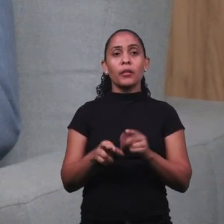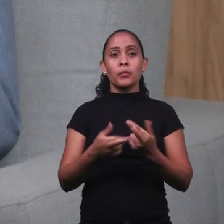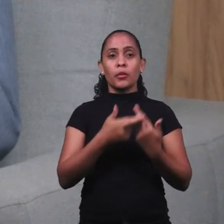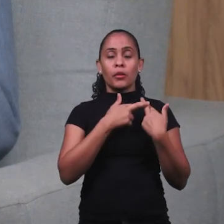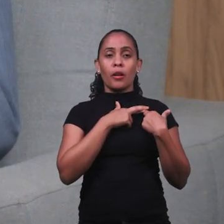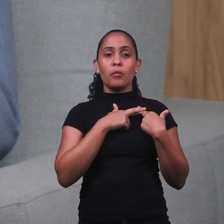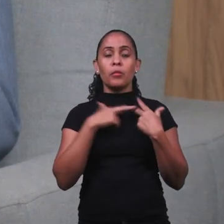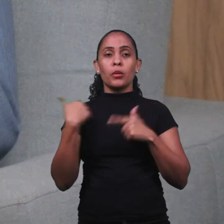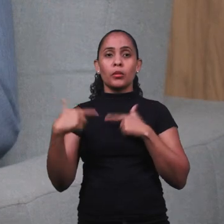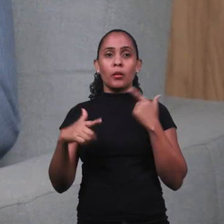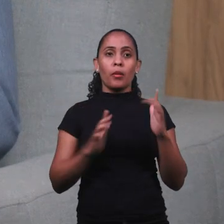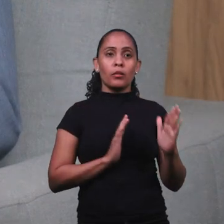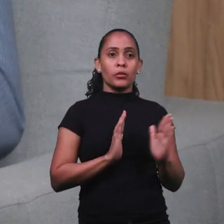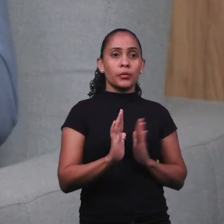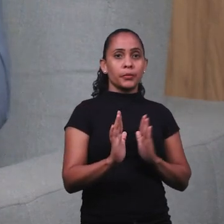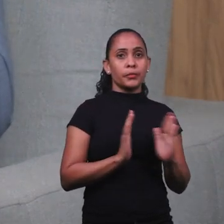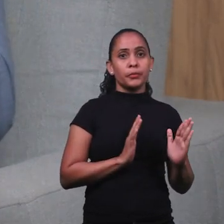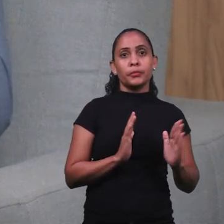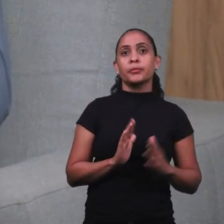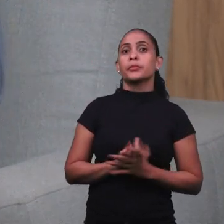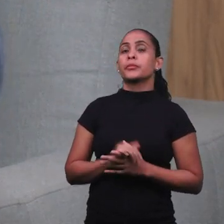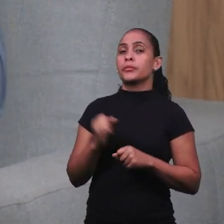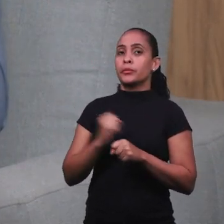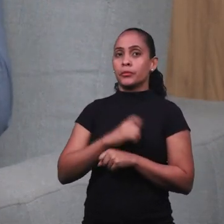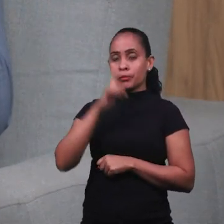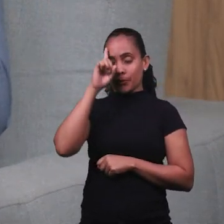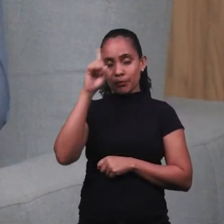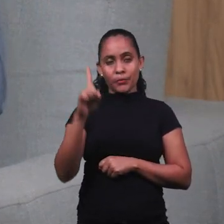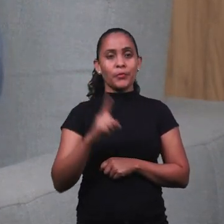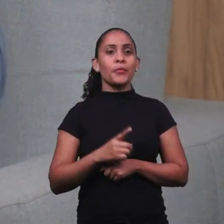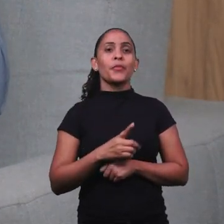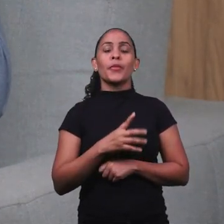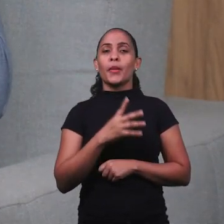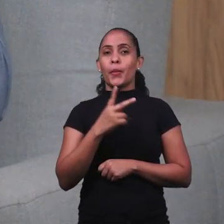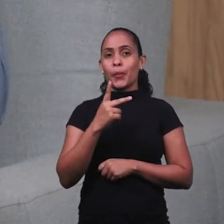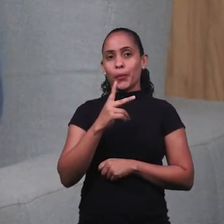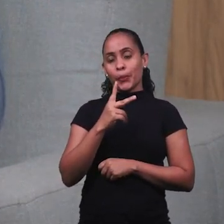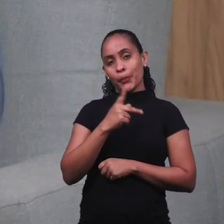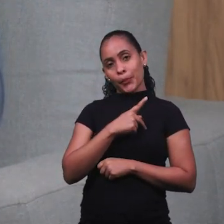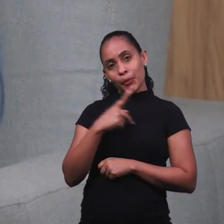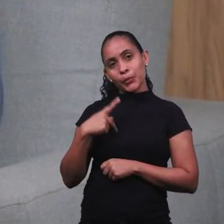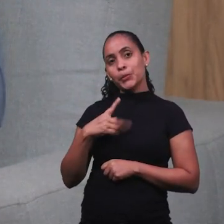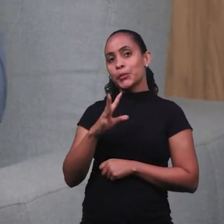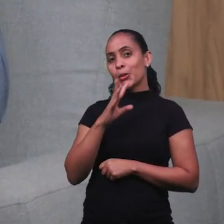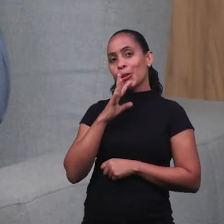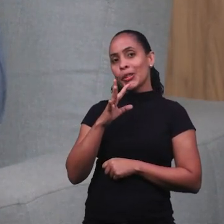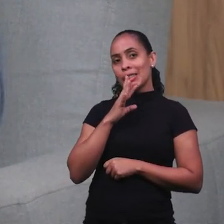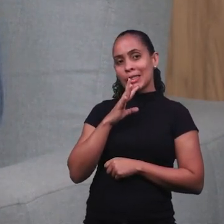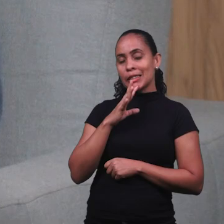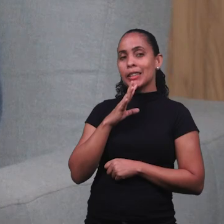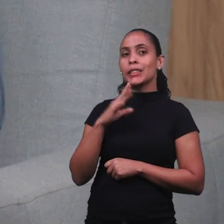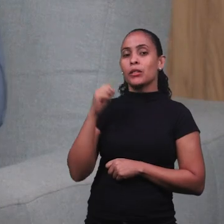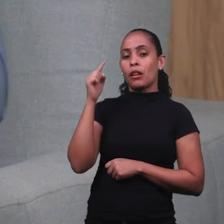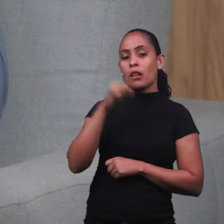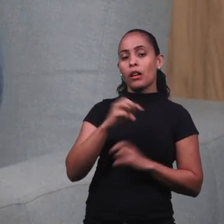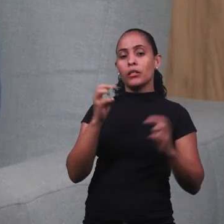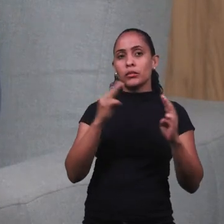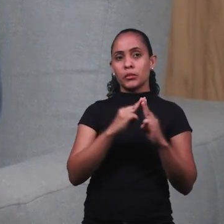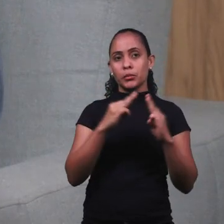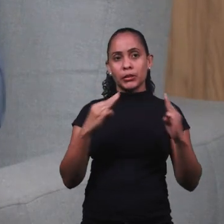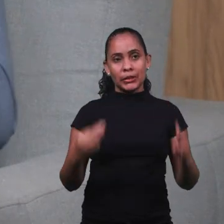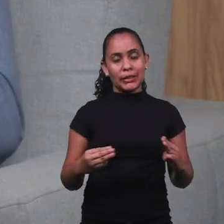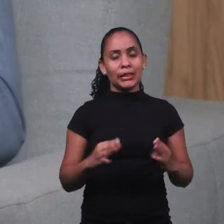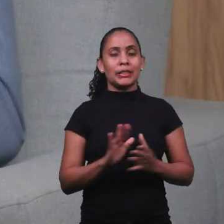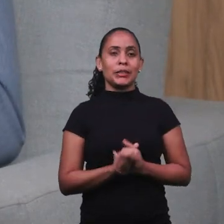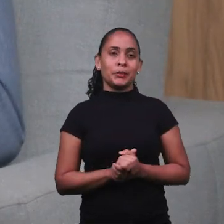de acessibilidade na obra. Pastor Bísio é muito conhecido, participa dos seminários oficiais nos Manaíns. Seja